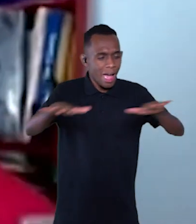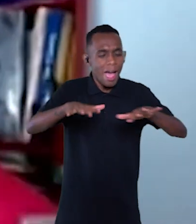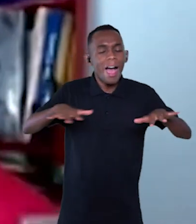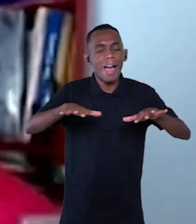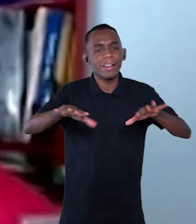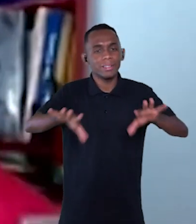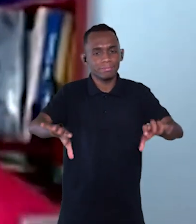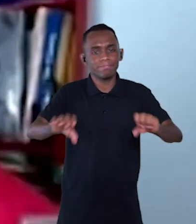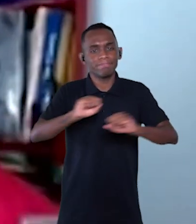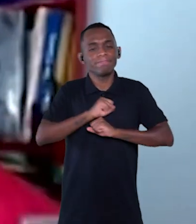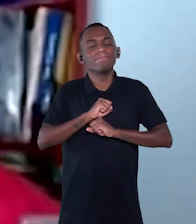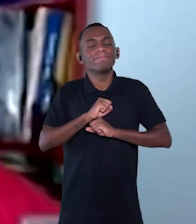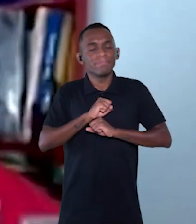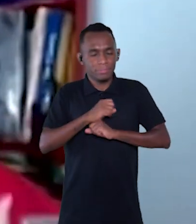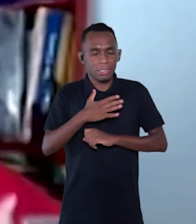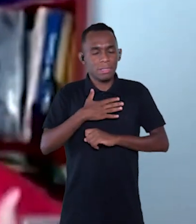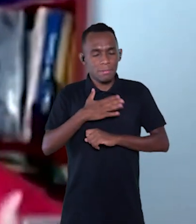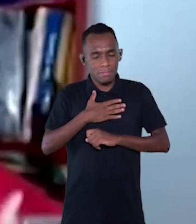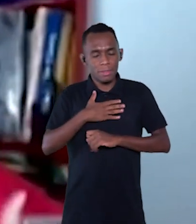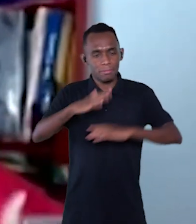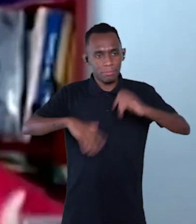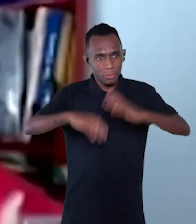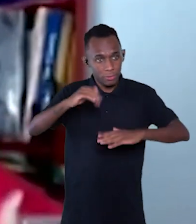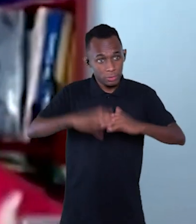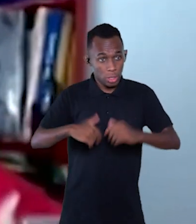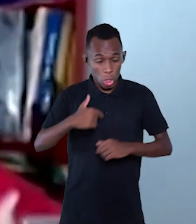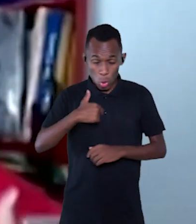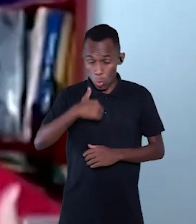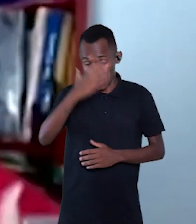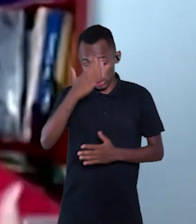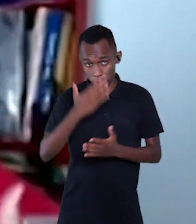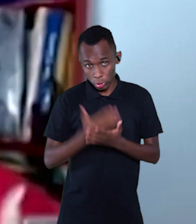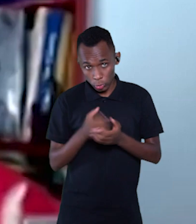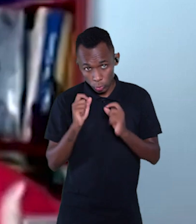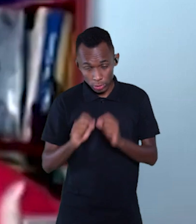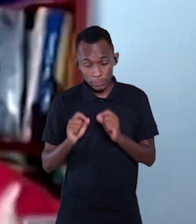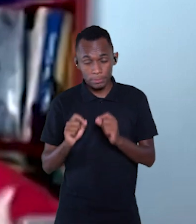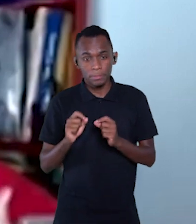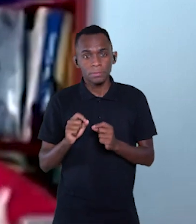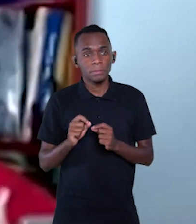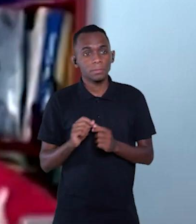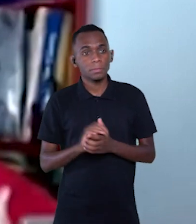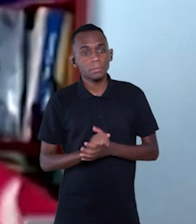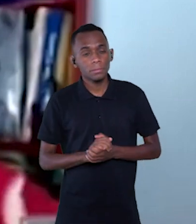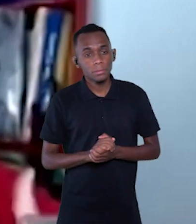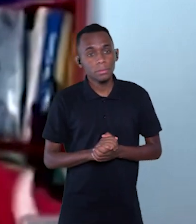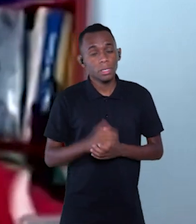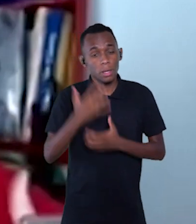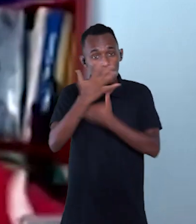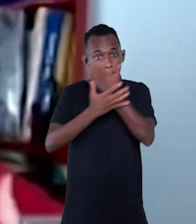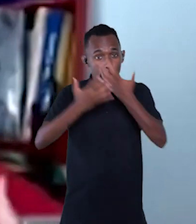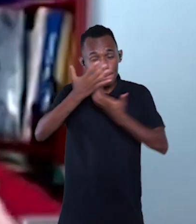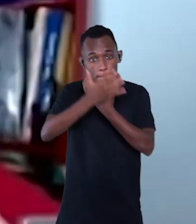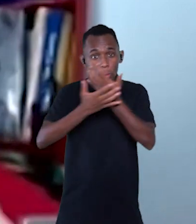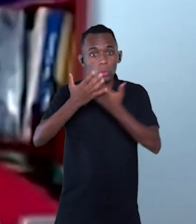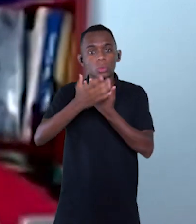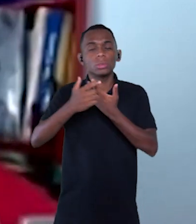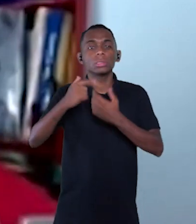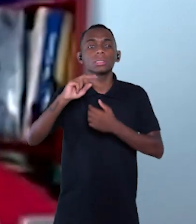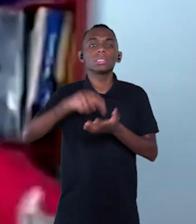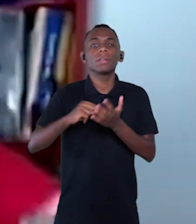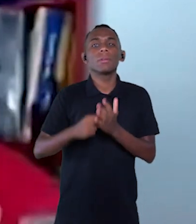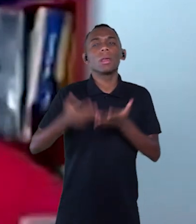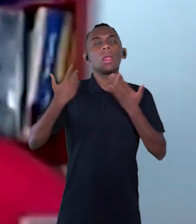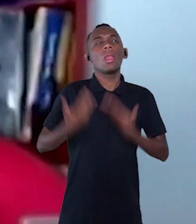faces das minhas profissões. Eu tenho para mim que a música, ela